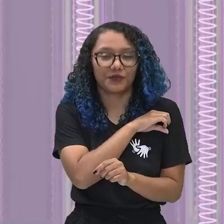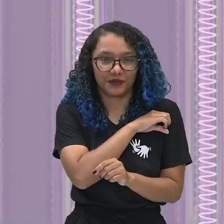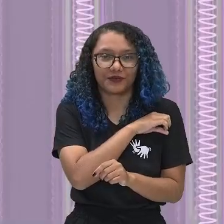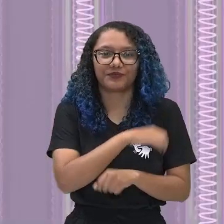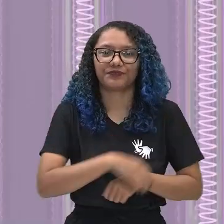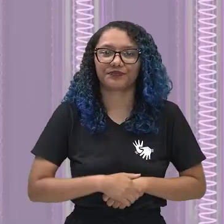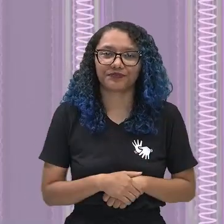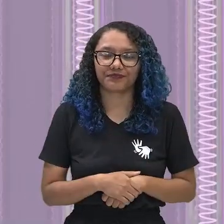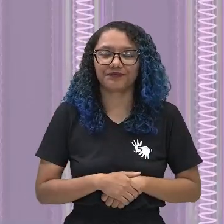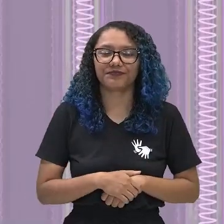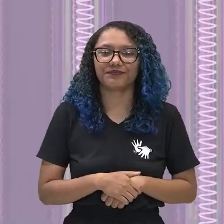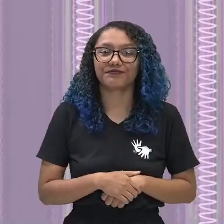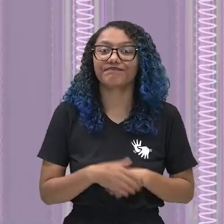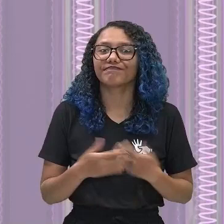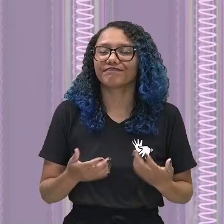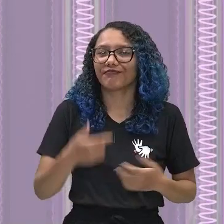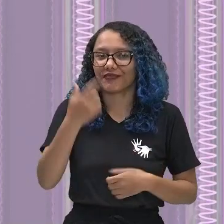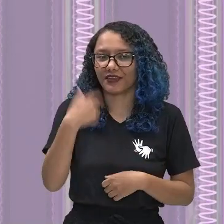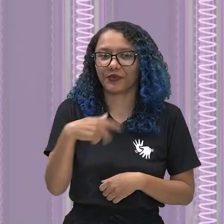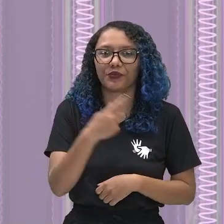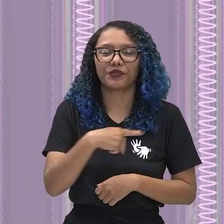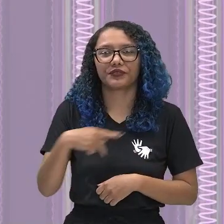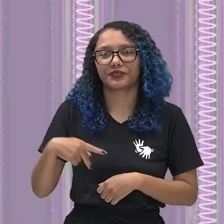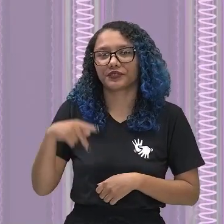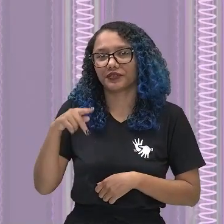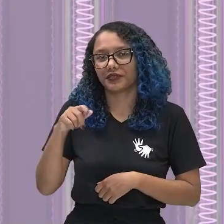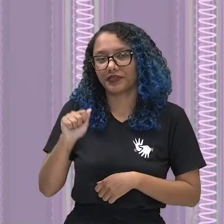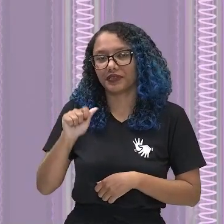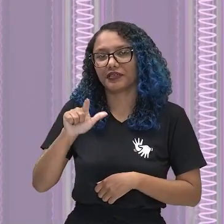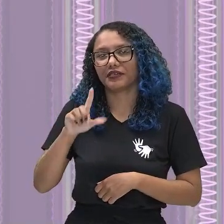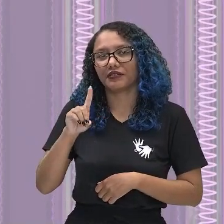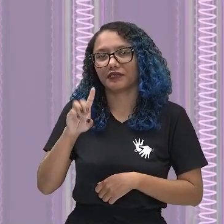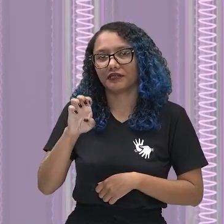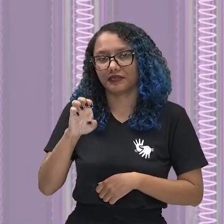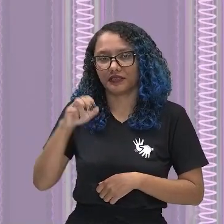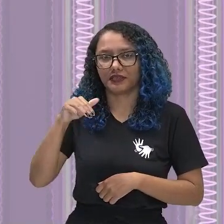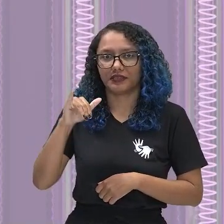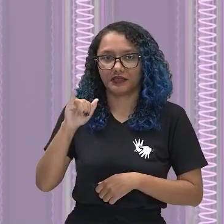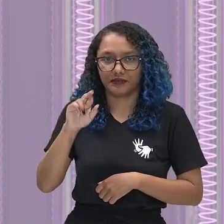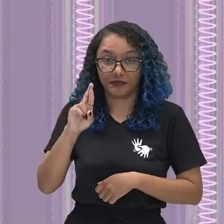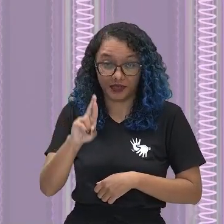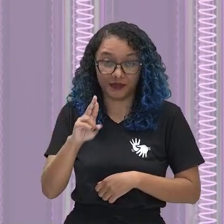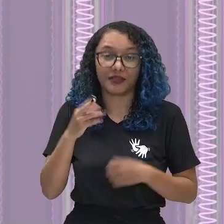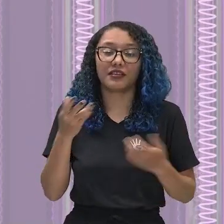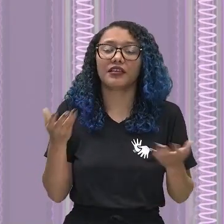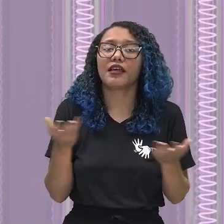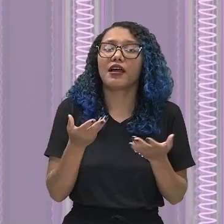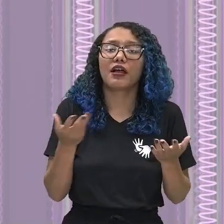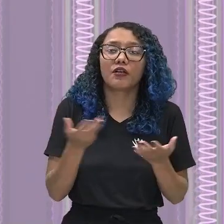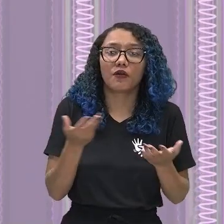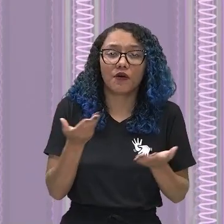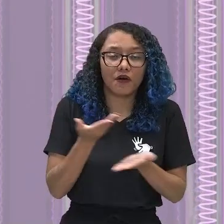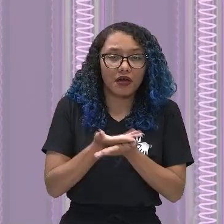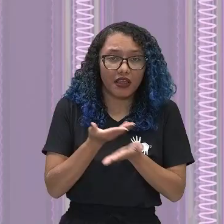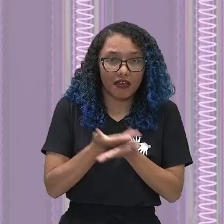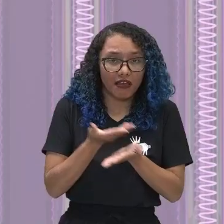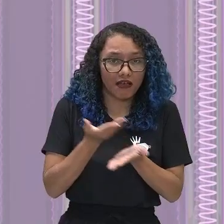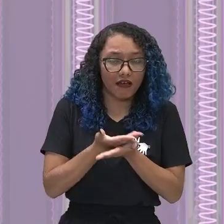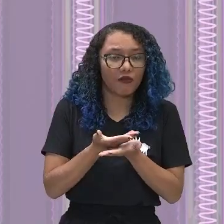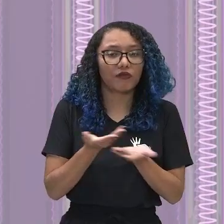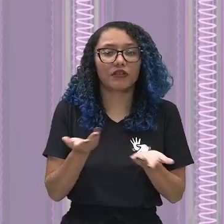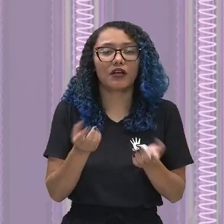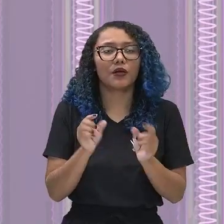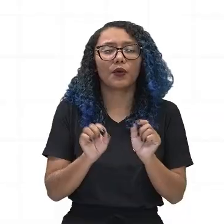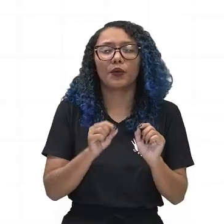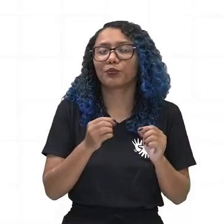2. Eu sou o professor Aldemir Malveira e para a nossa aula de hoje